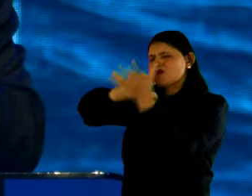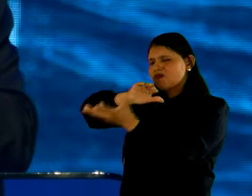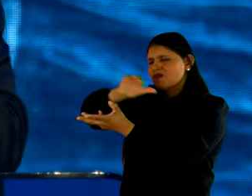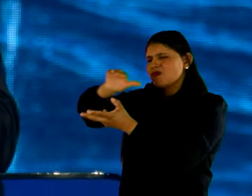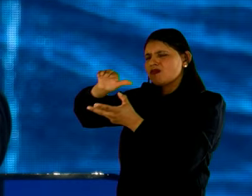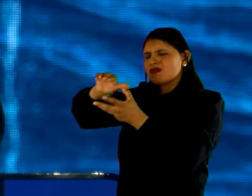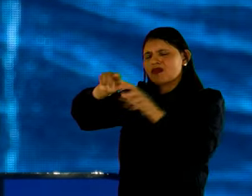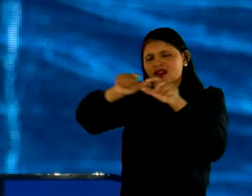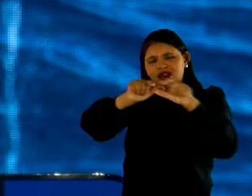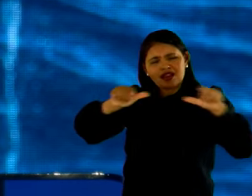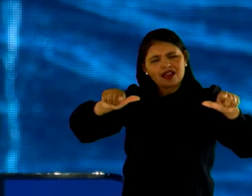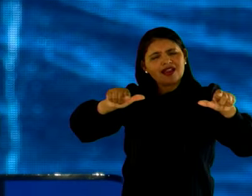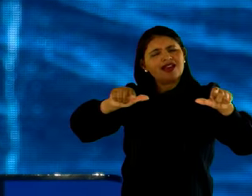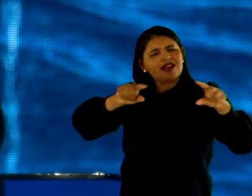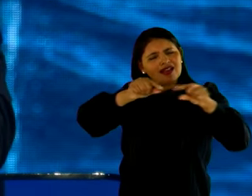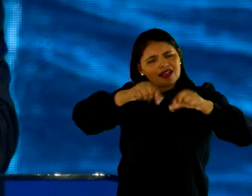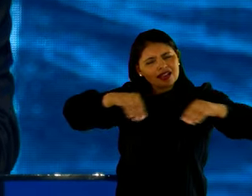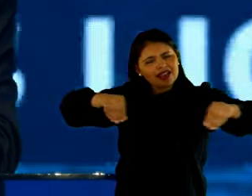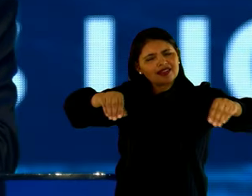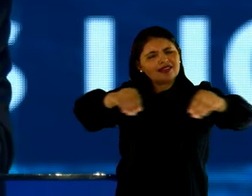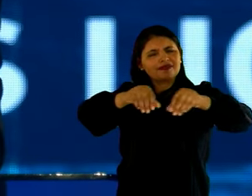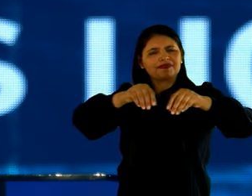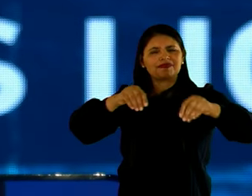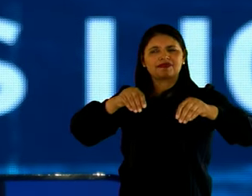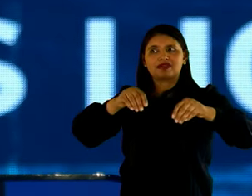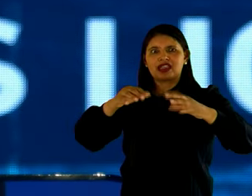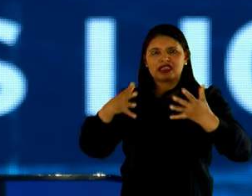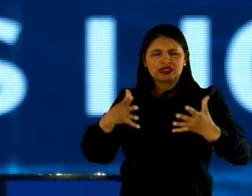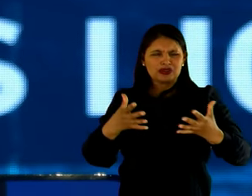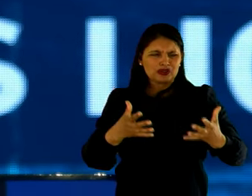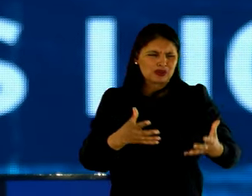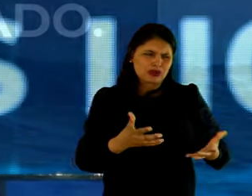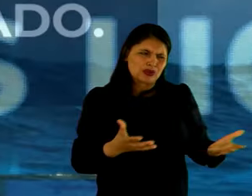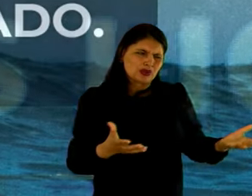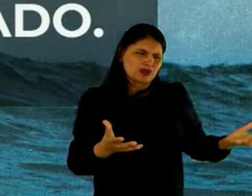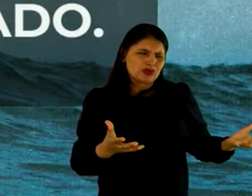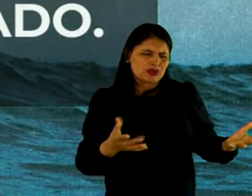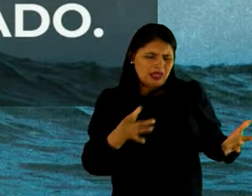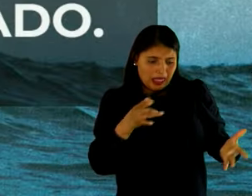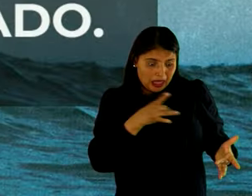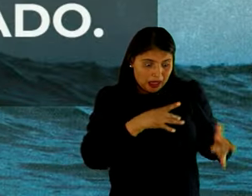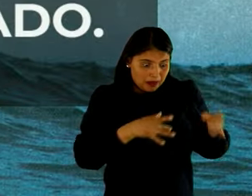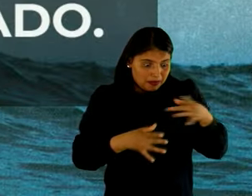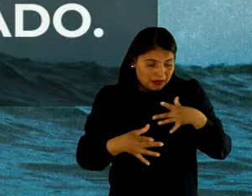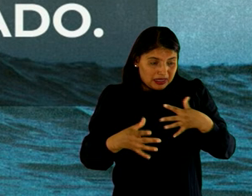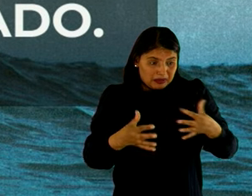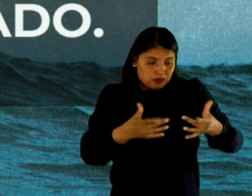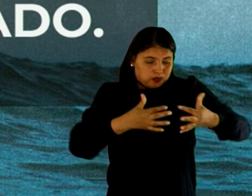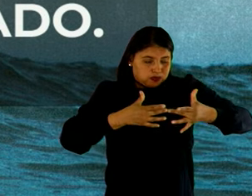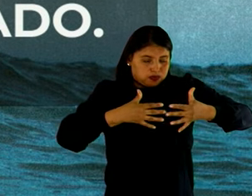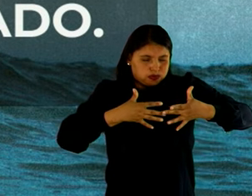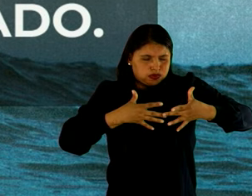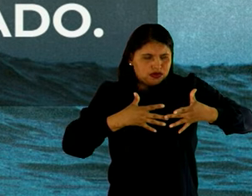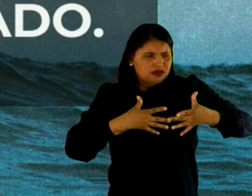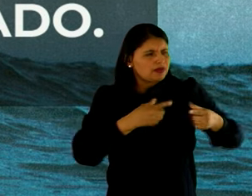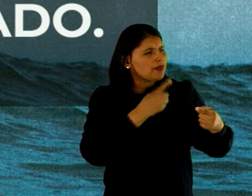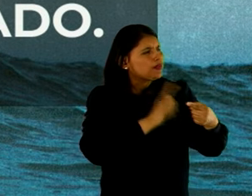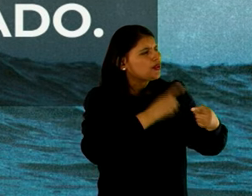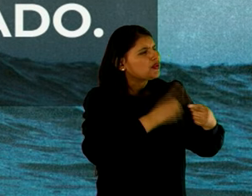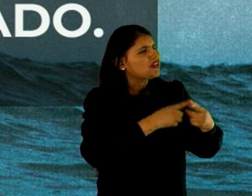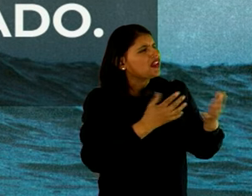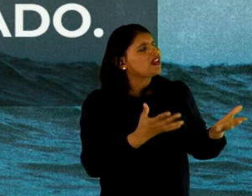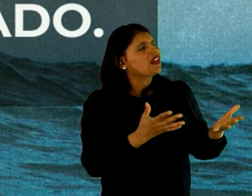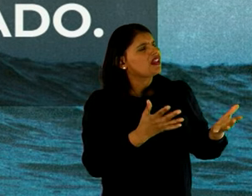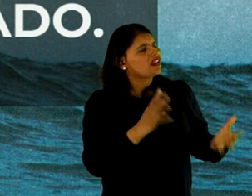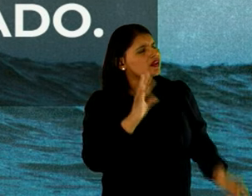seca. Então, estes homens se encheram de grande temor e disseram-lhe: "Por que fizeste tu